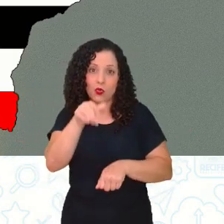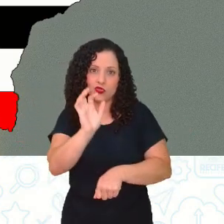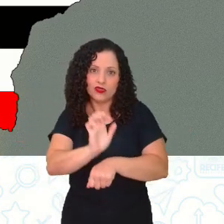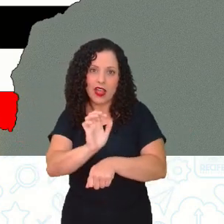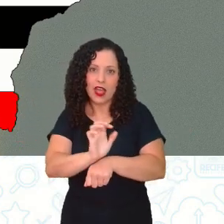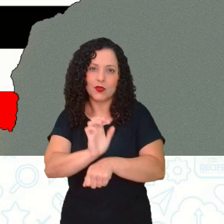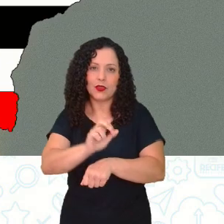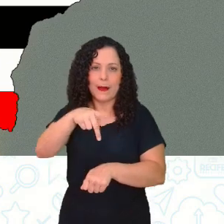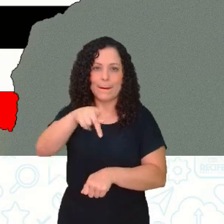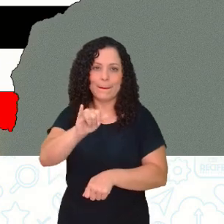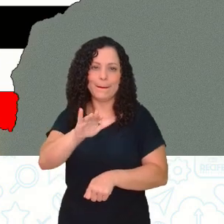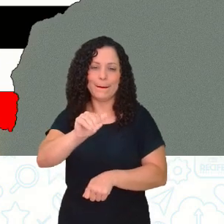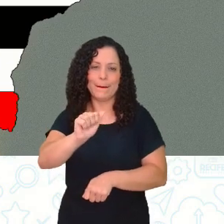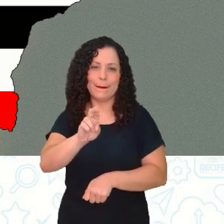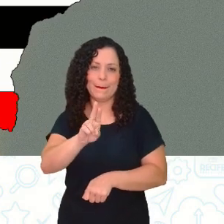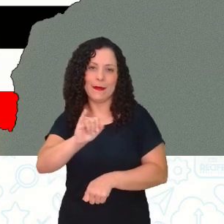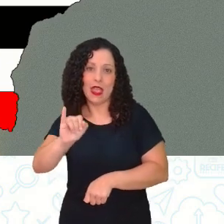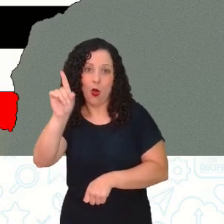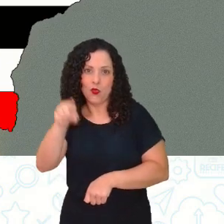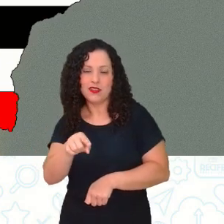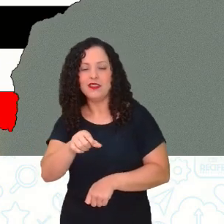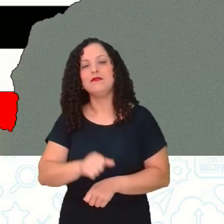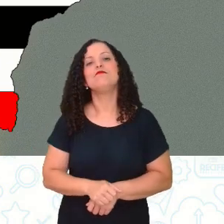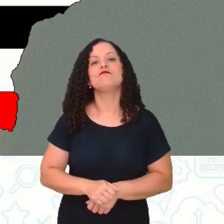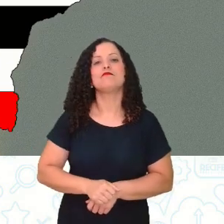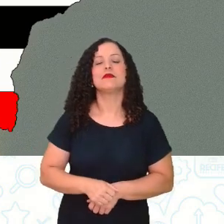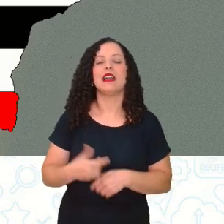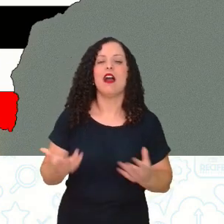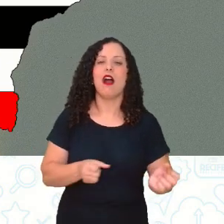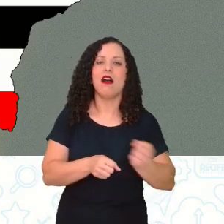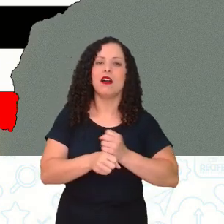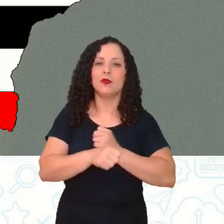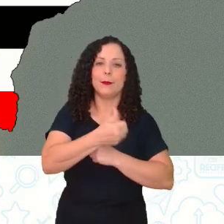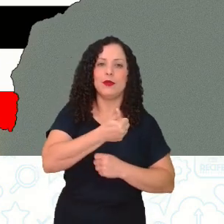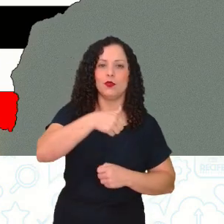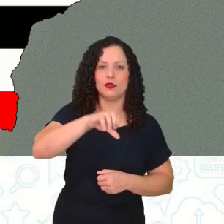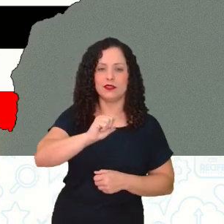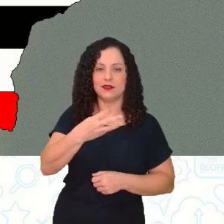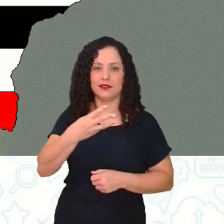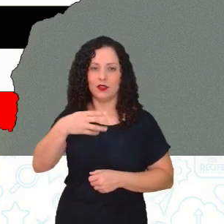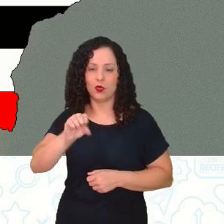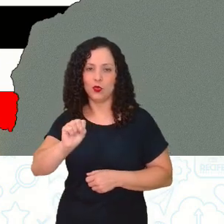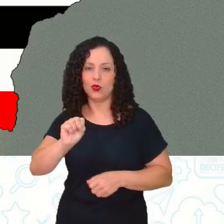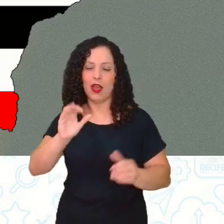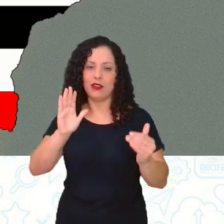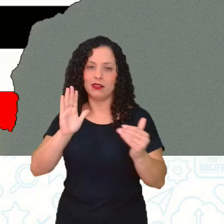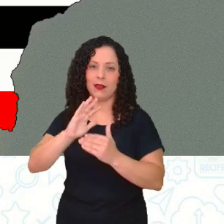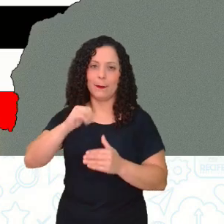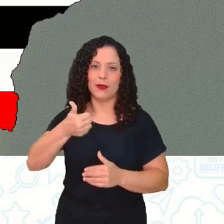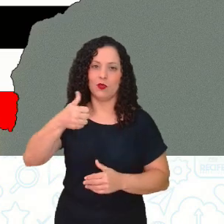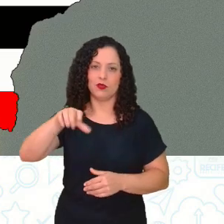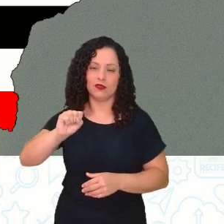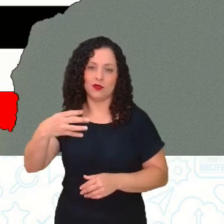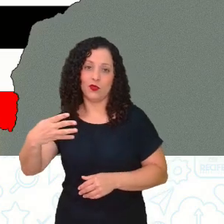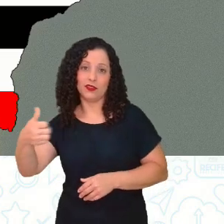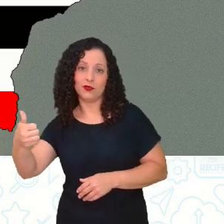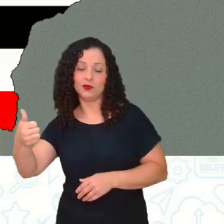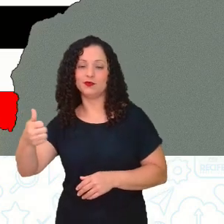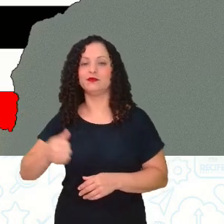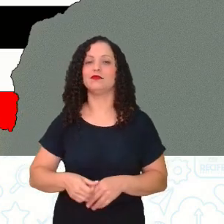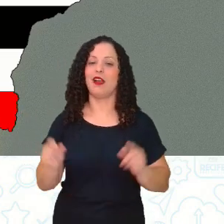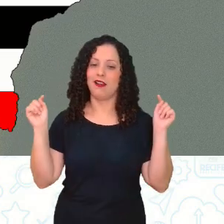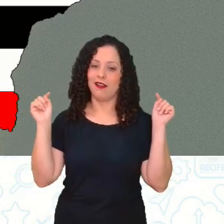Entre o Maranhão e o Piauí, entre os anos de 1838 e 1841, já